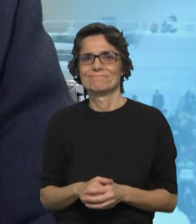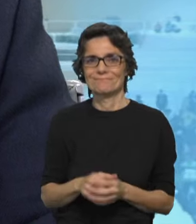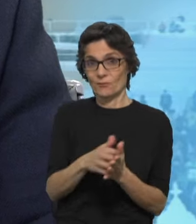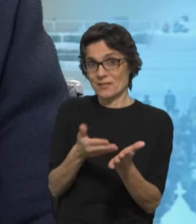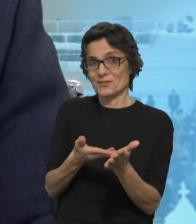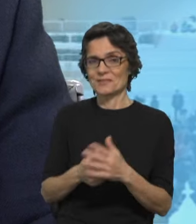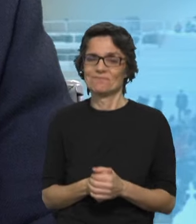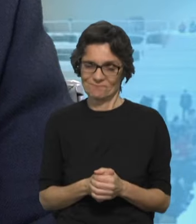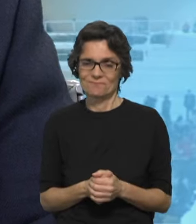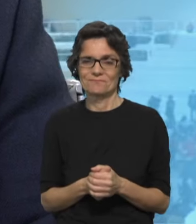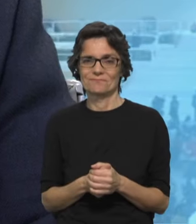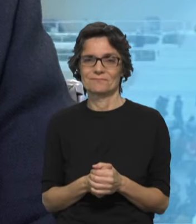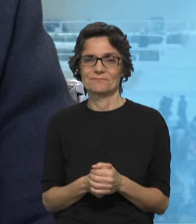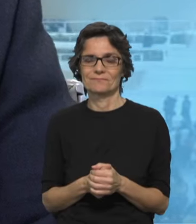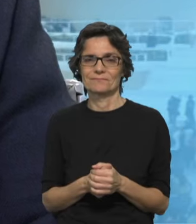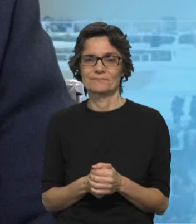Aliás,